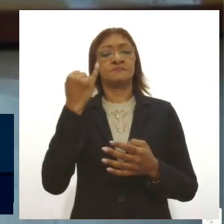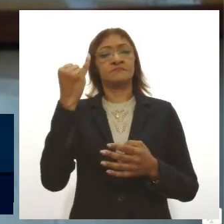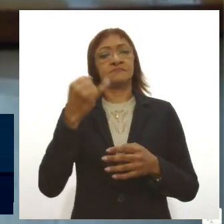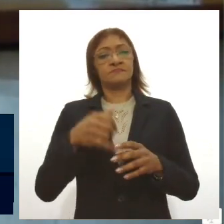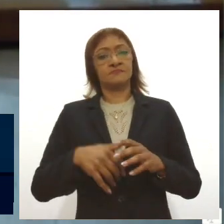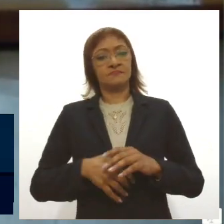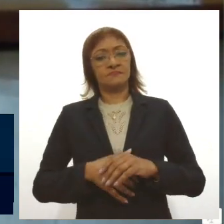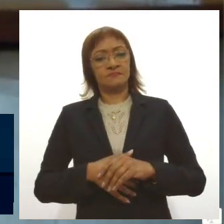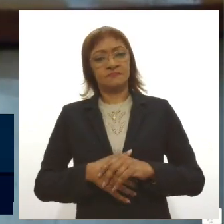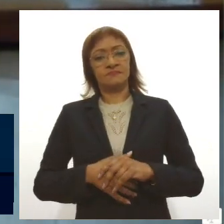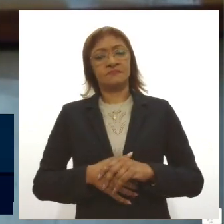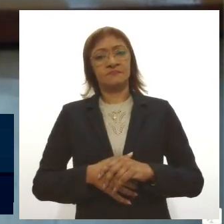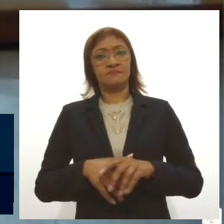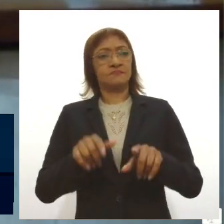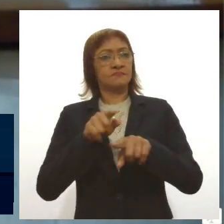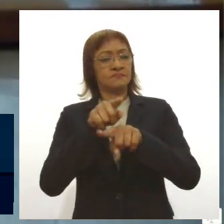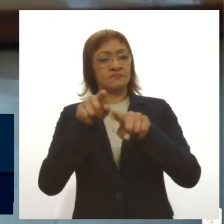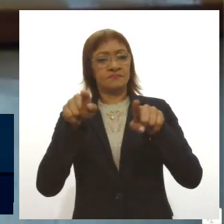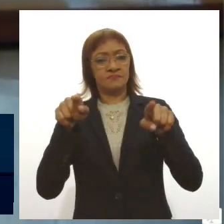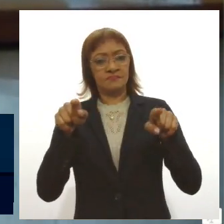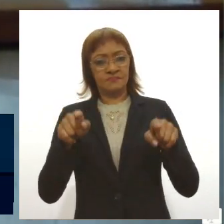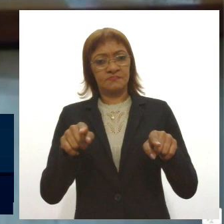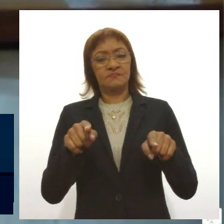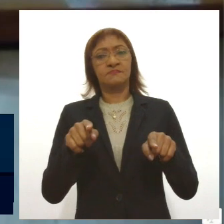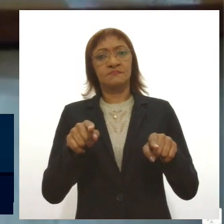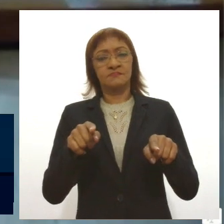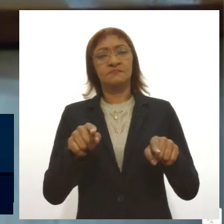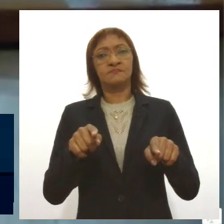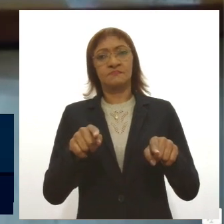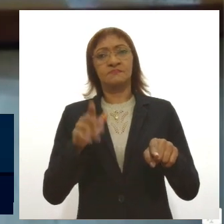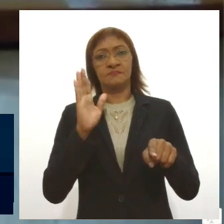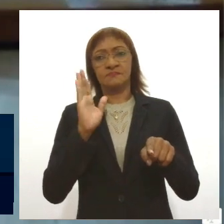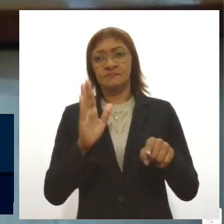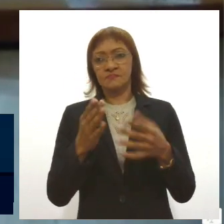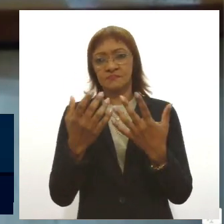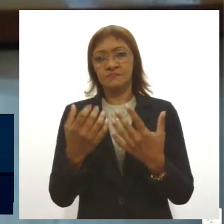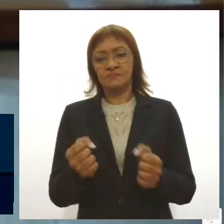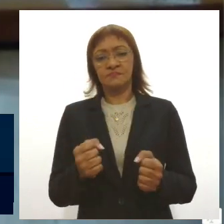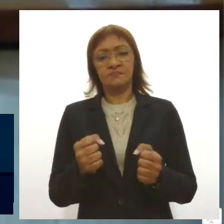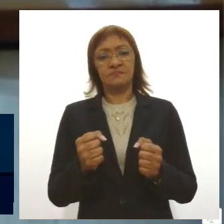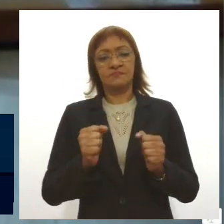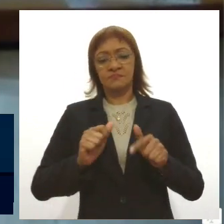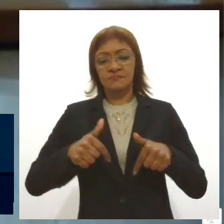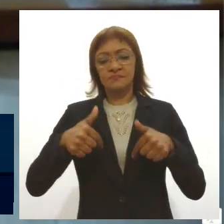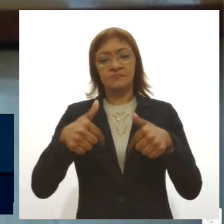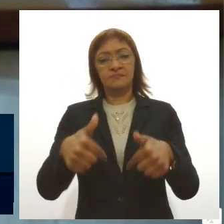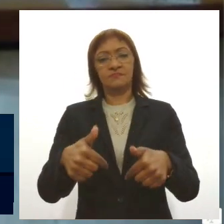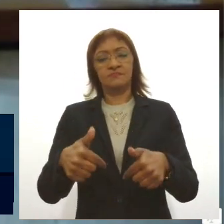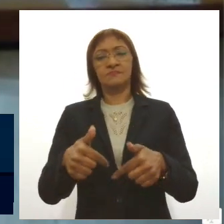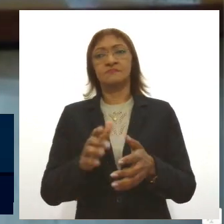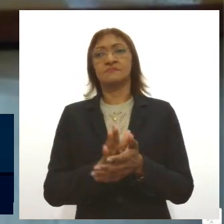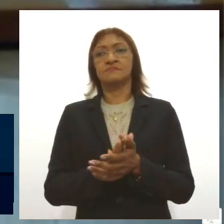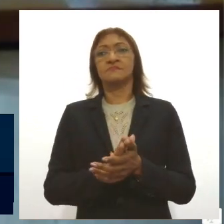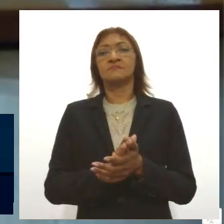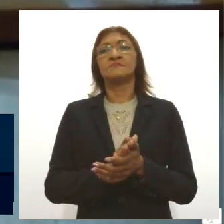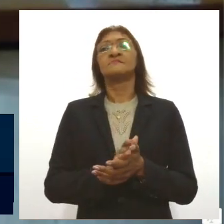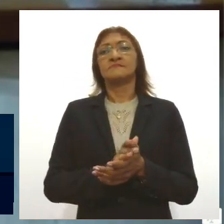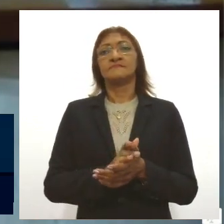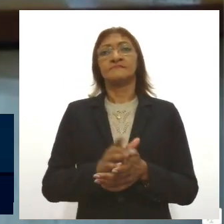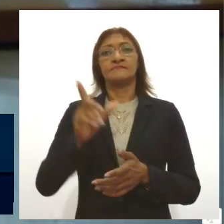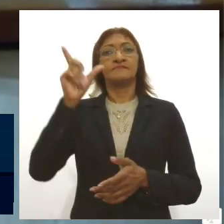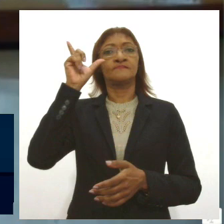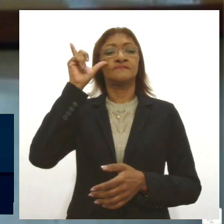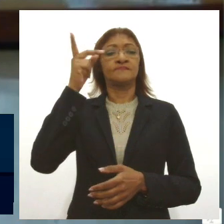aí todos os senhores foram muito sensíveis a esta causa, né? O Luciano Pimentel, em